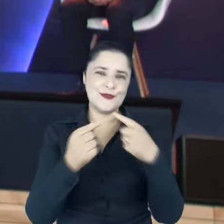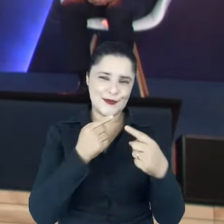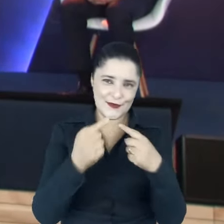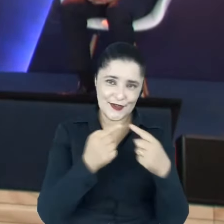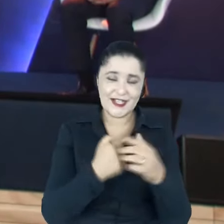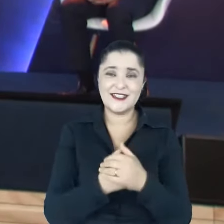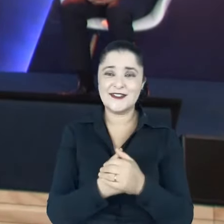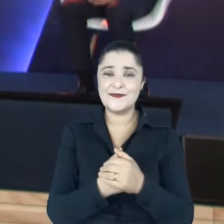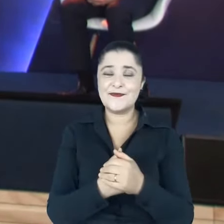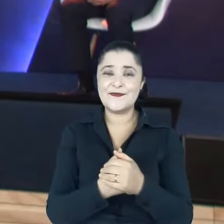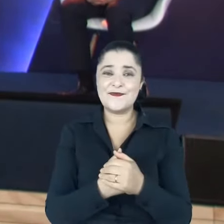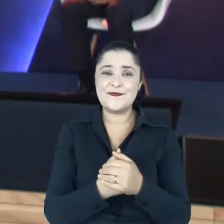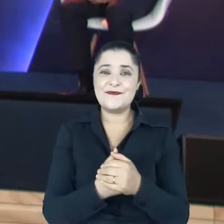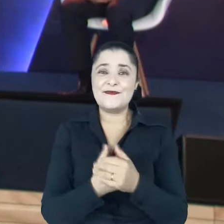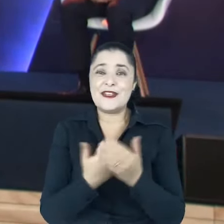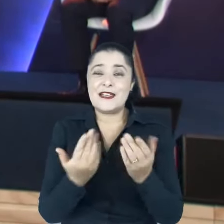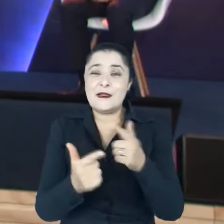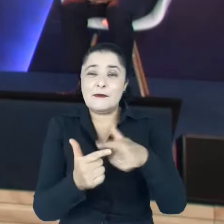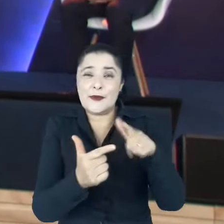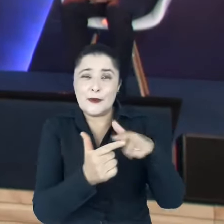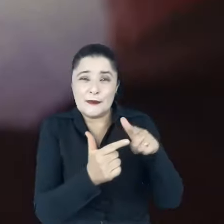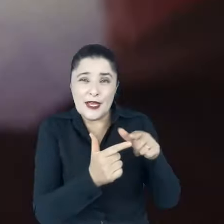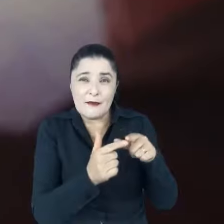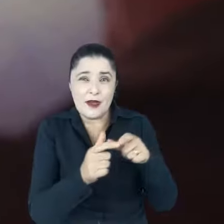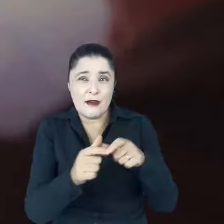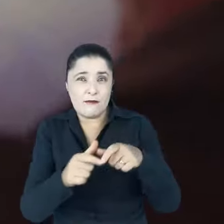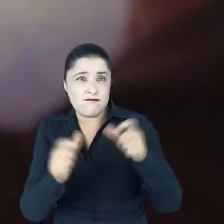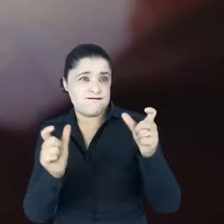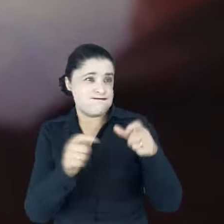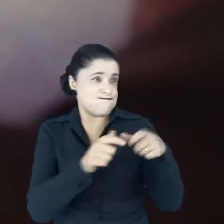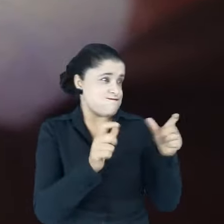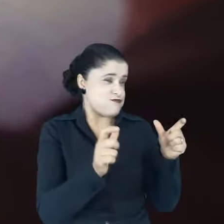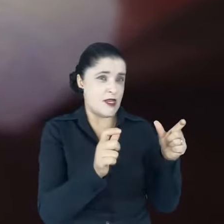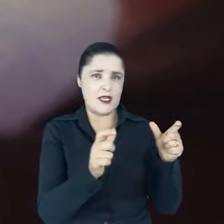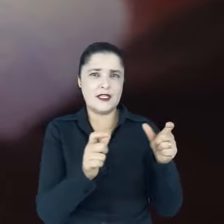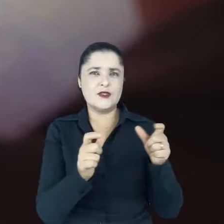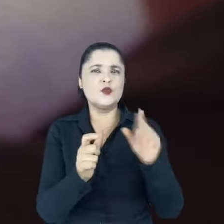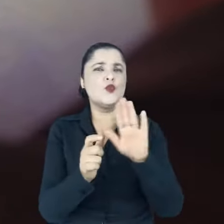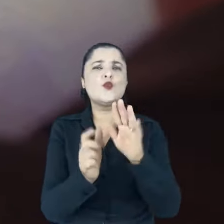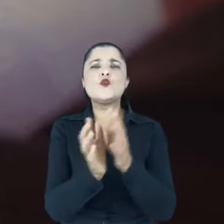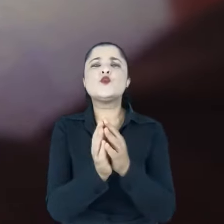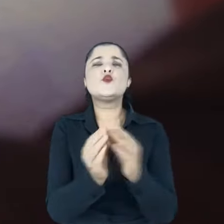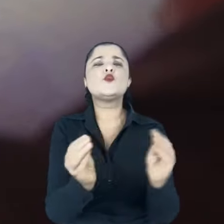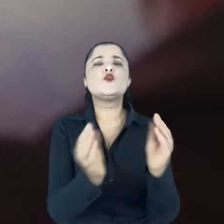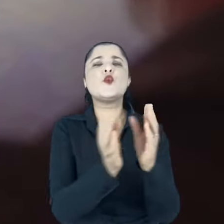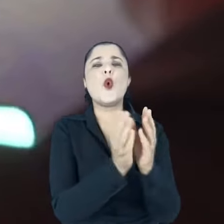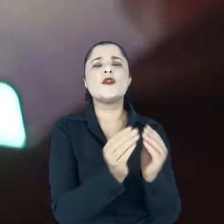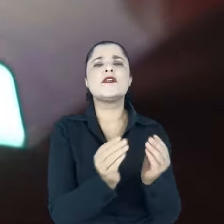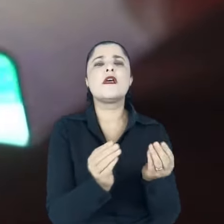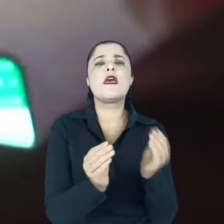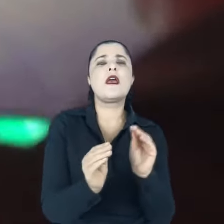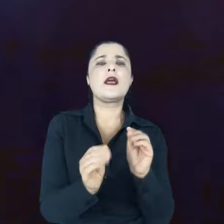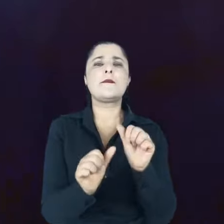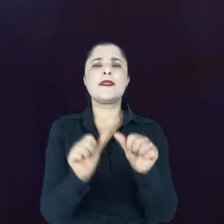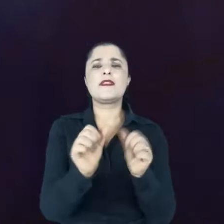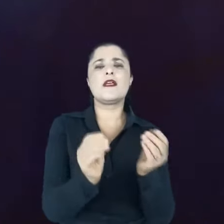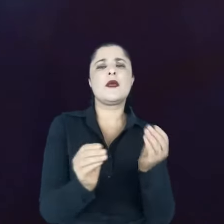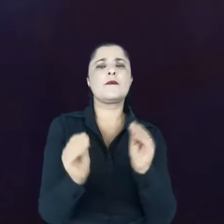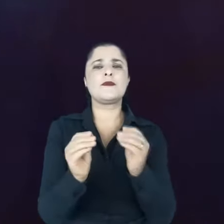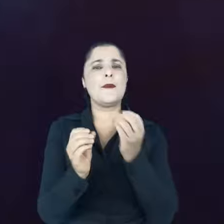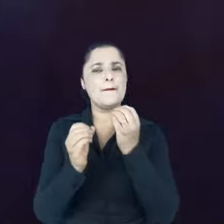Problemas exponenciais não se resolvem com soluções incrementais. Né? Muito boa frase. Não é uma boa frase? E eu acho